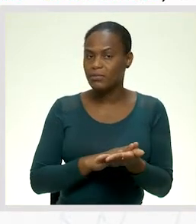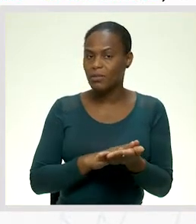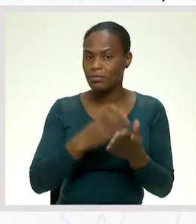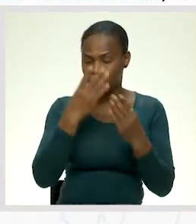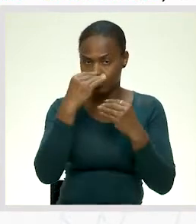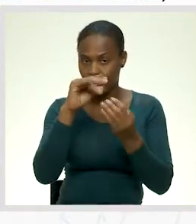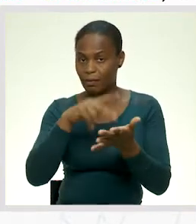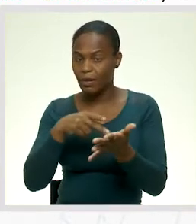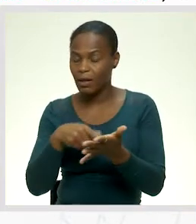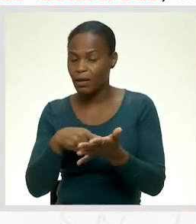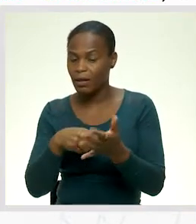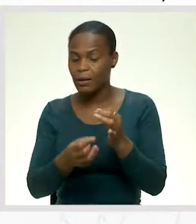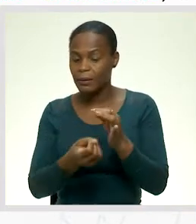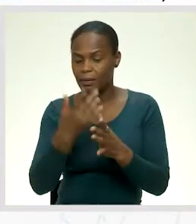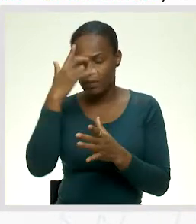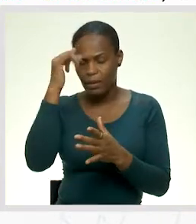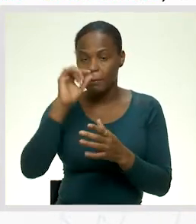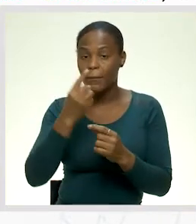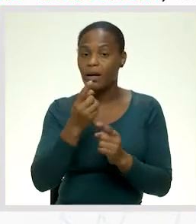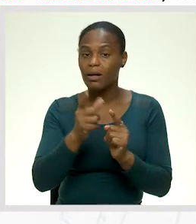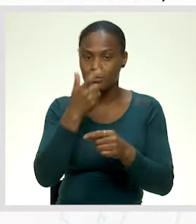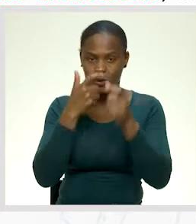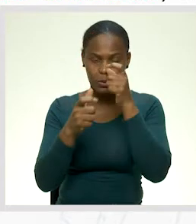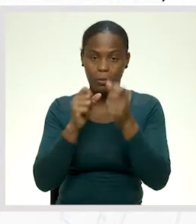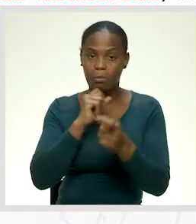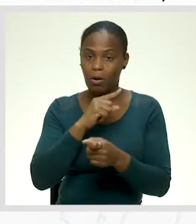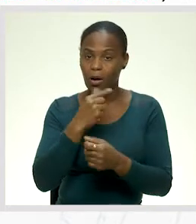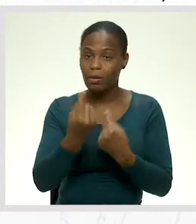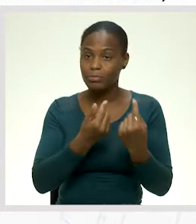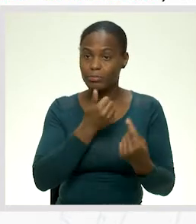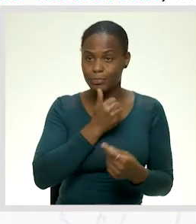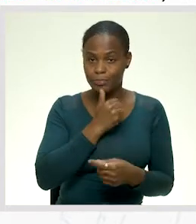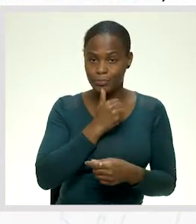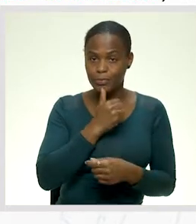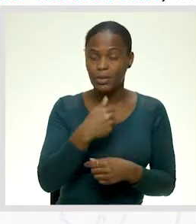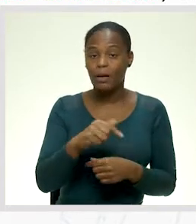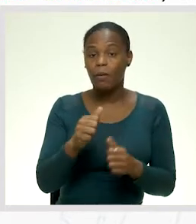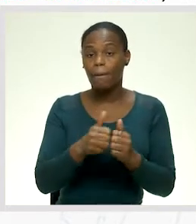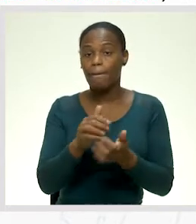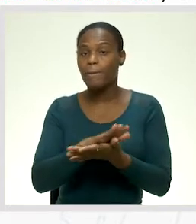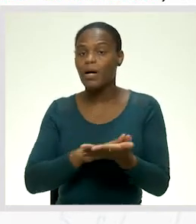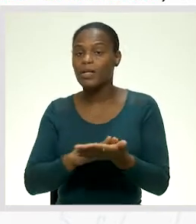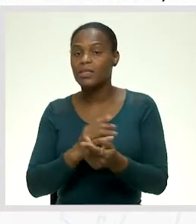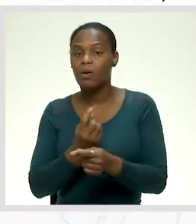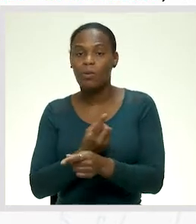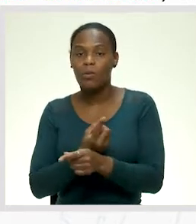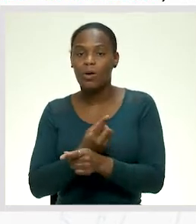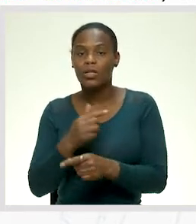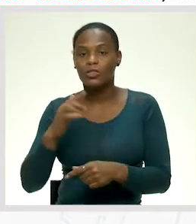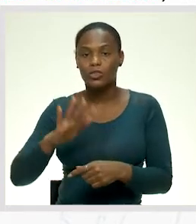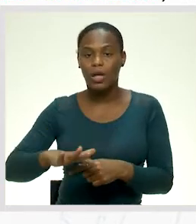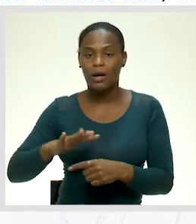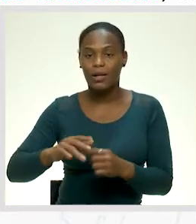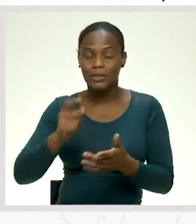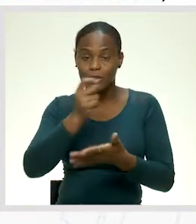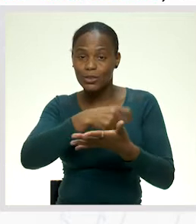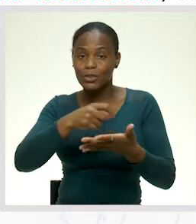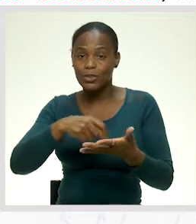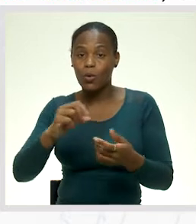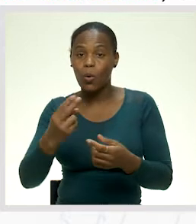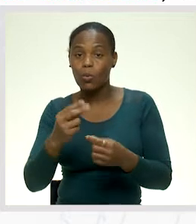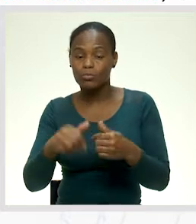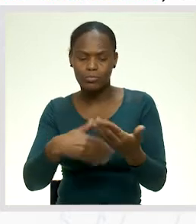subsídios para que alguém tome uma determinada decisão com base naquilo que está descrito ou exposto no